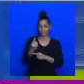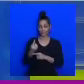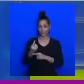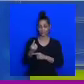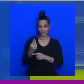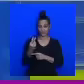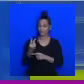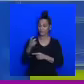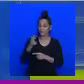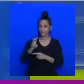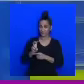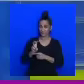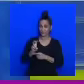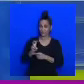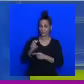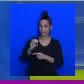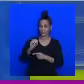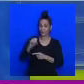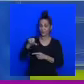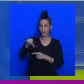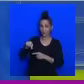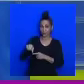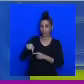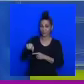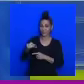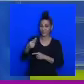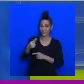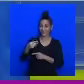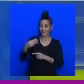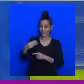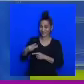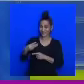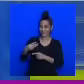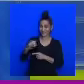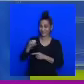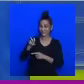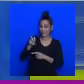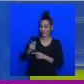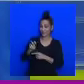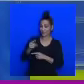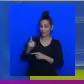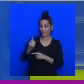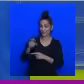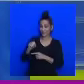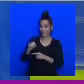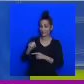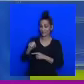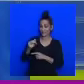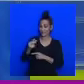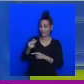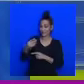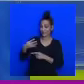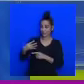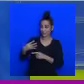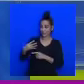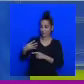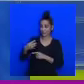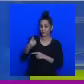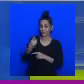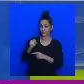21, 25, 09, 13, 05, 10,